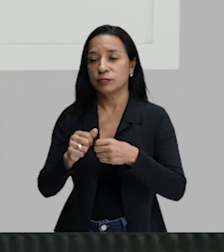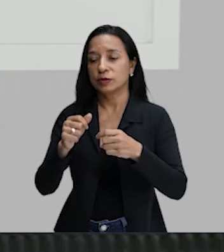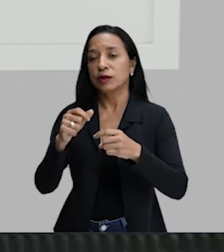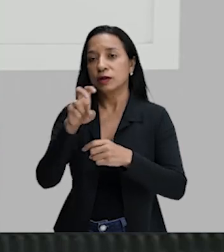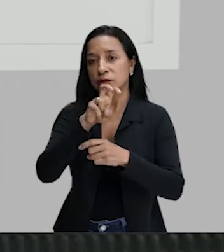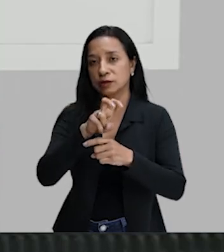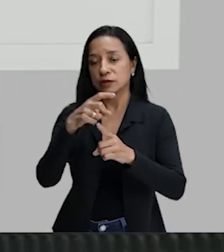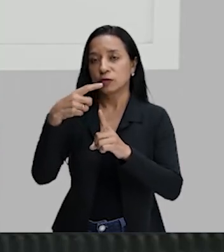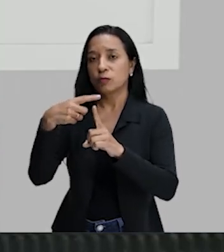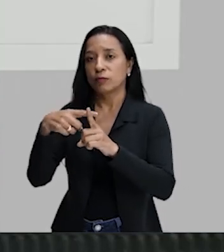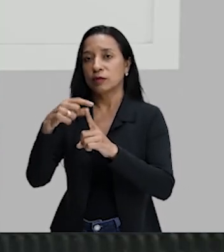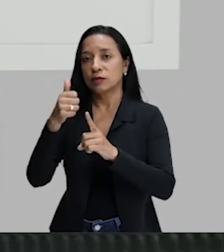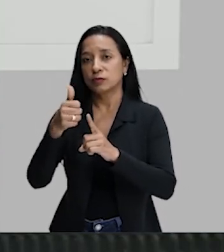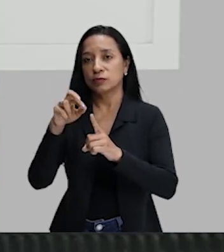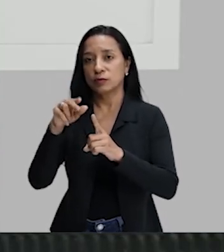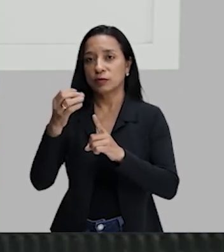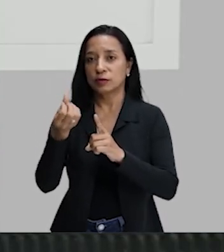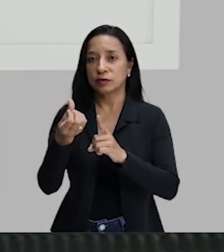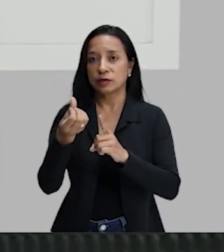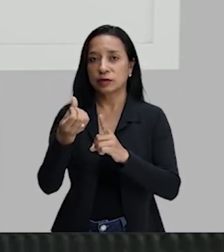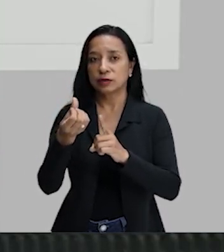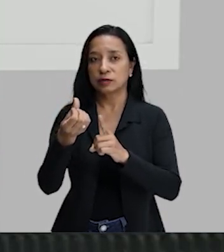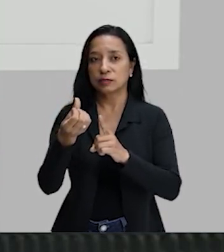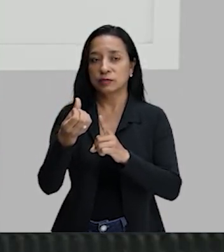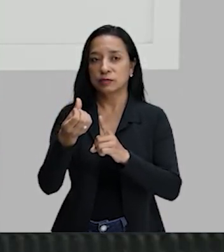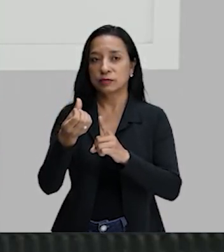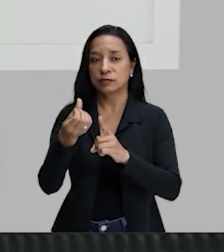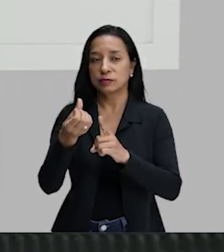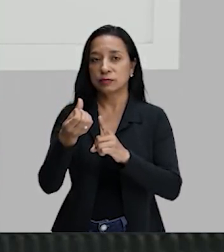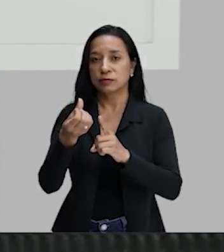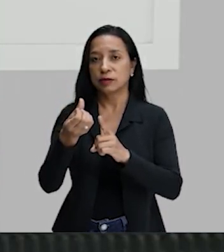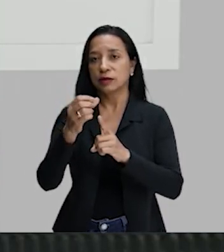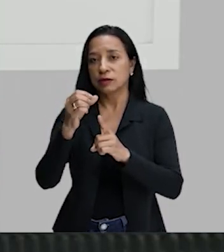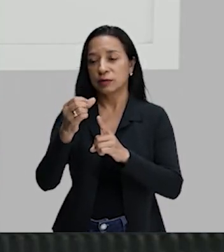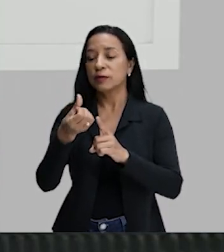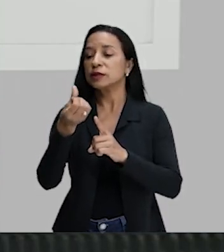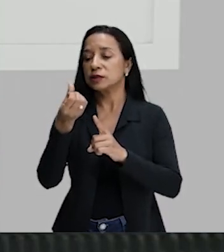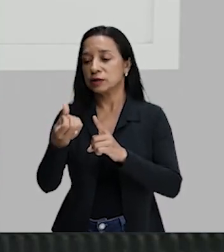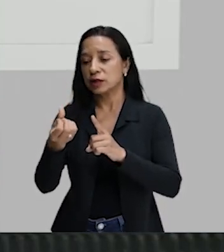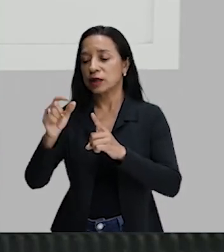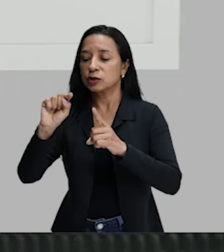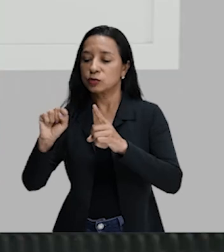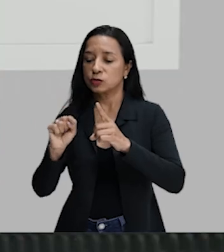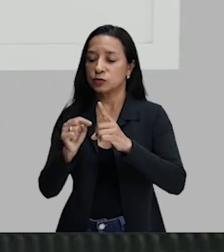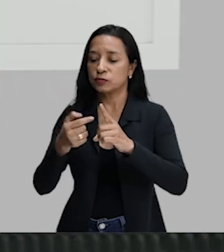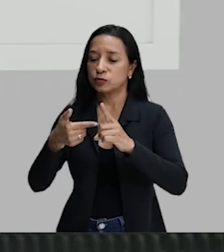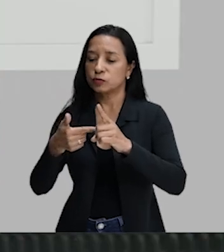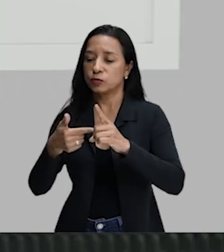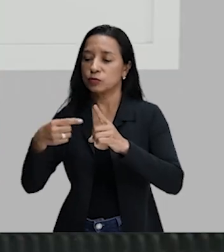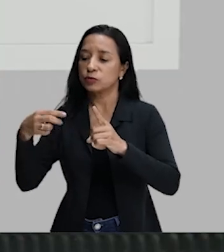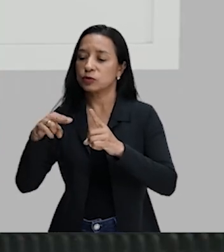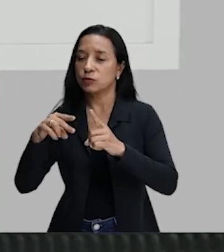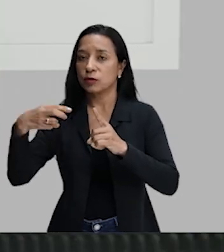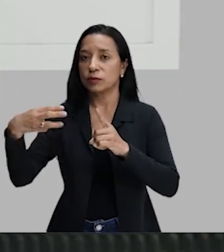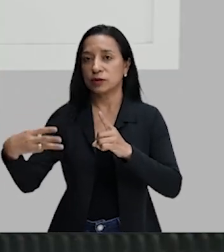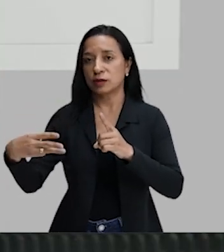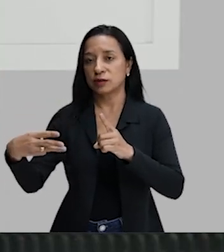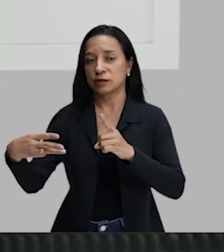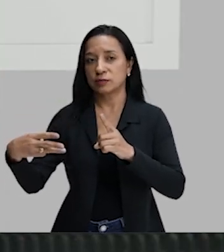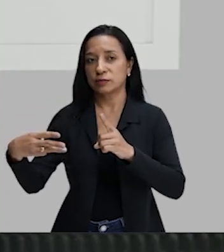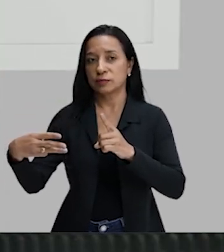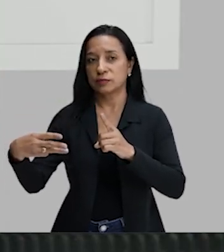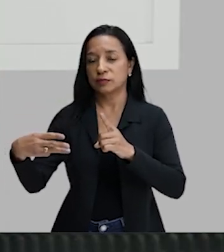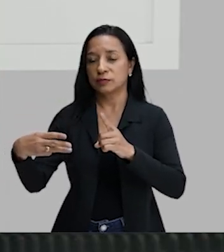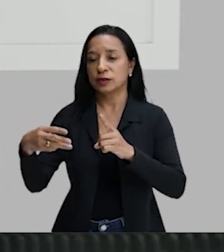6. 6 por 2 dá 3. 5 menos 1 dá 4. 4 por 2